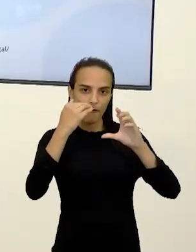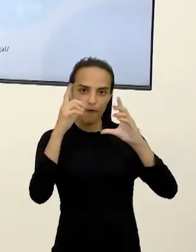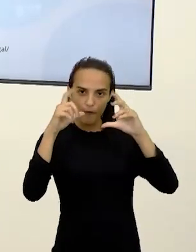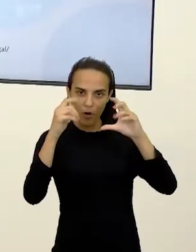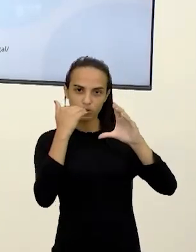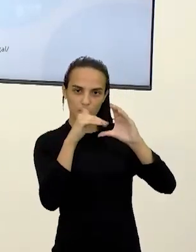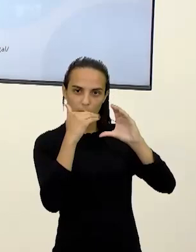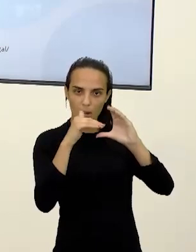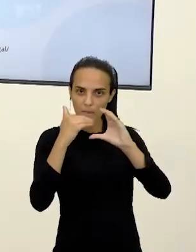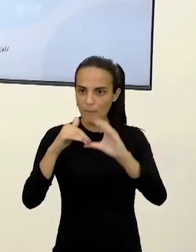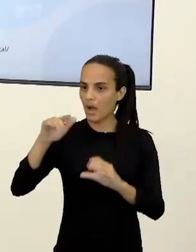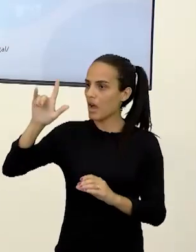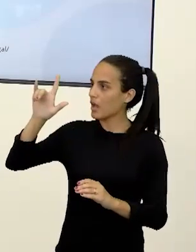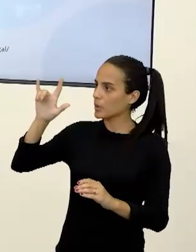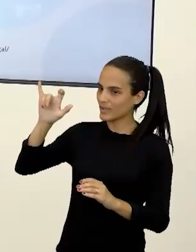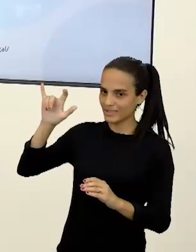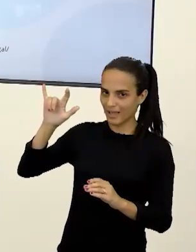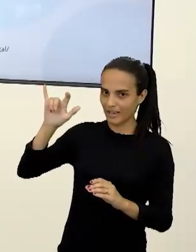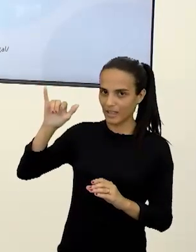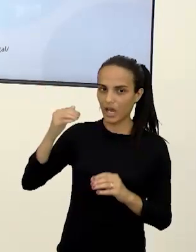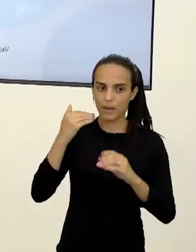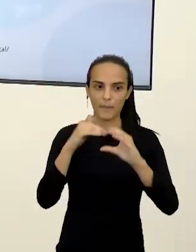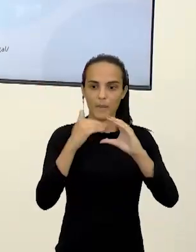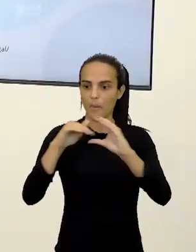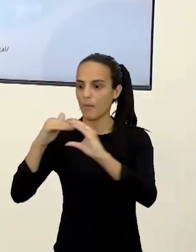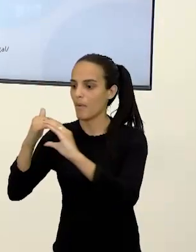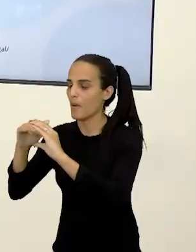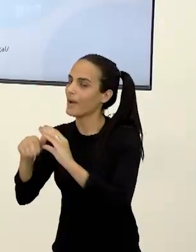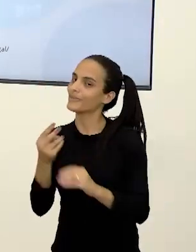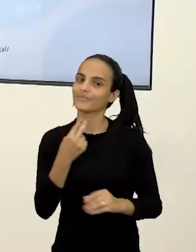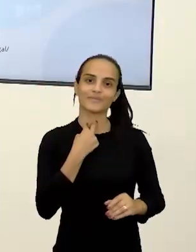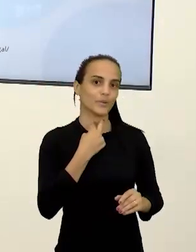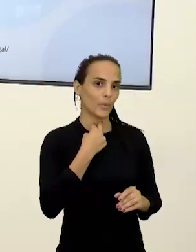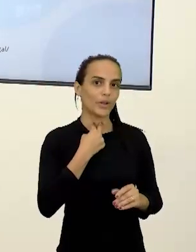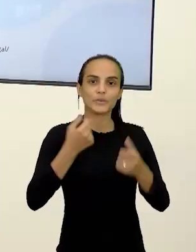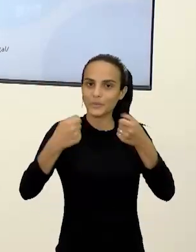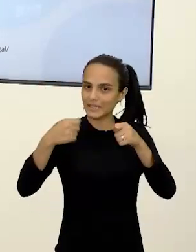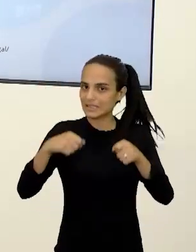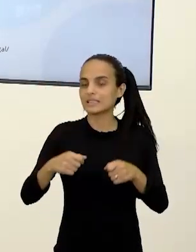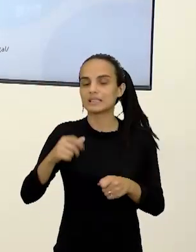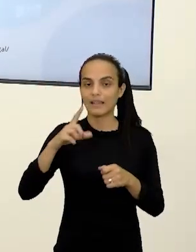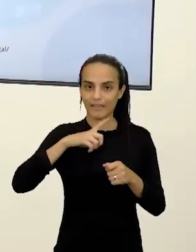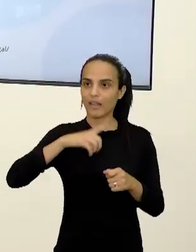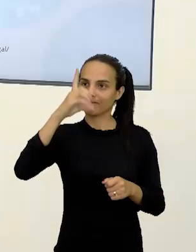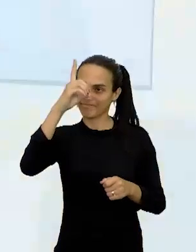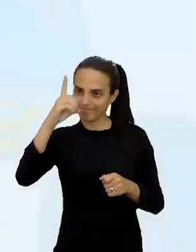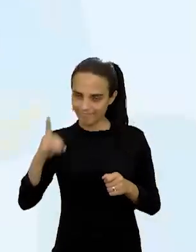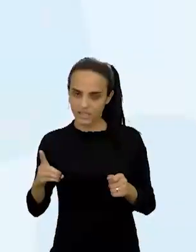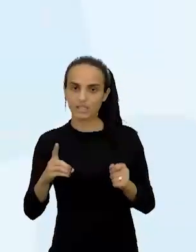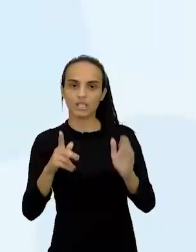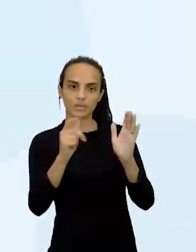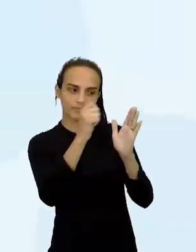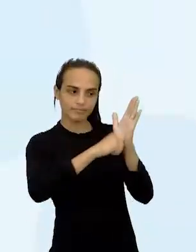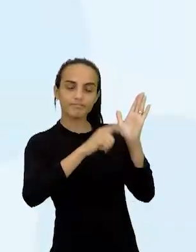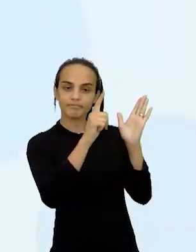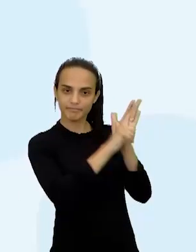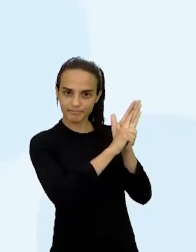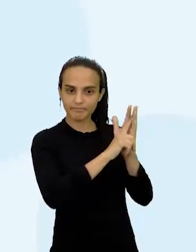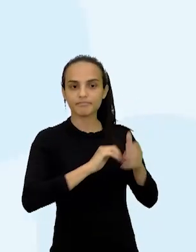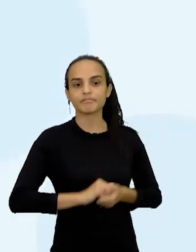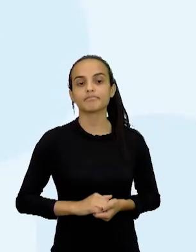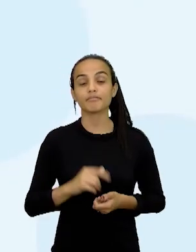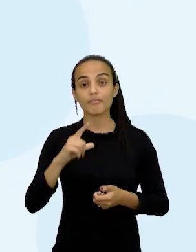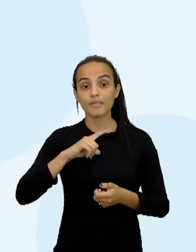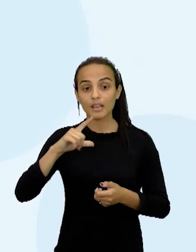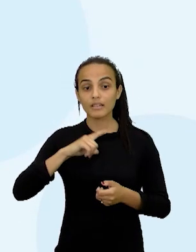pegar a sua postagem, printar e sair compartilhando por aí, porque o direito autoral é seu. Então, você tem obras visuais, e